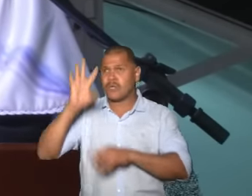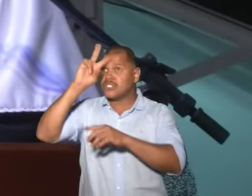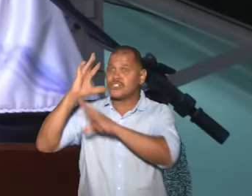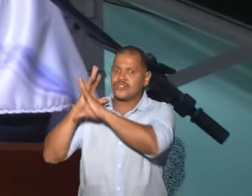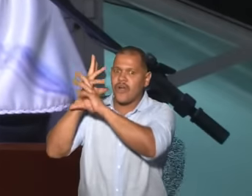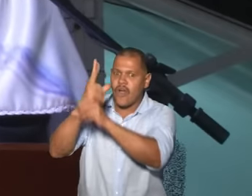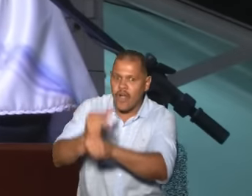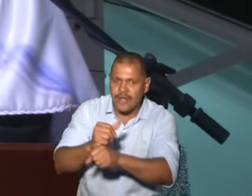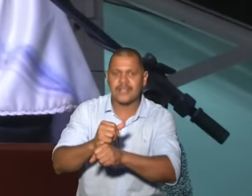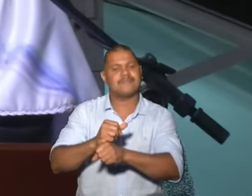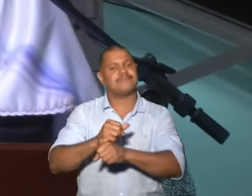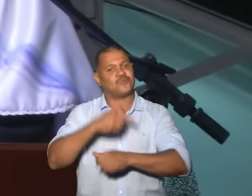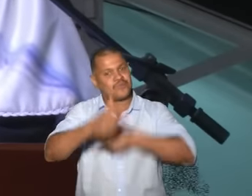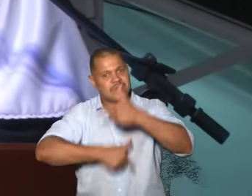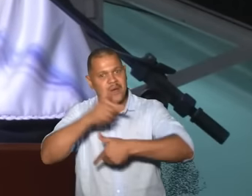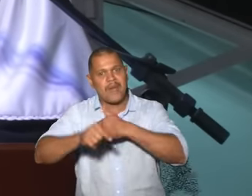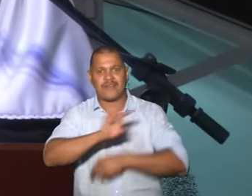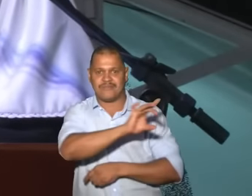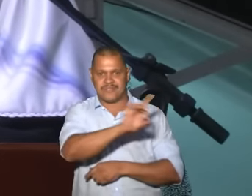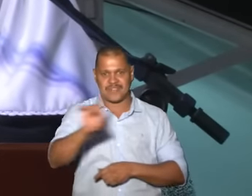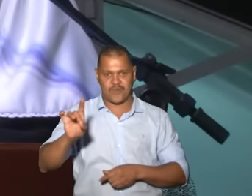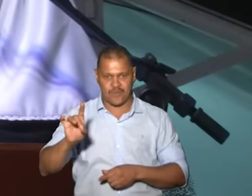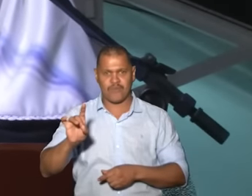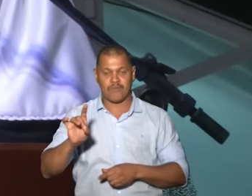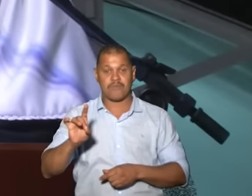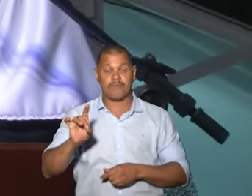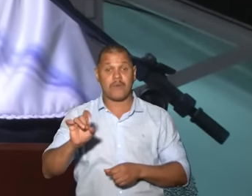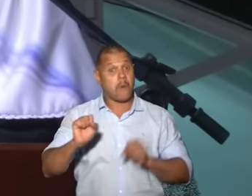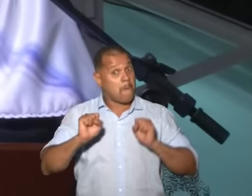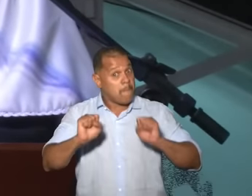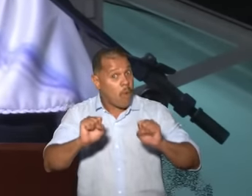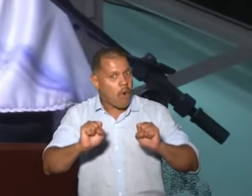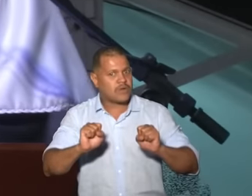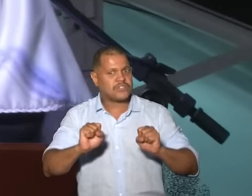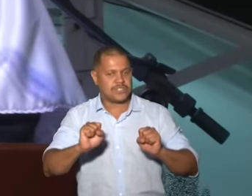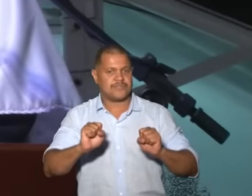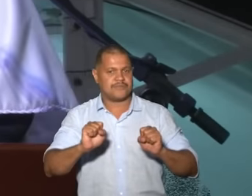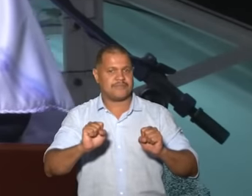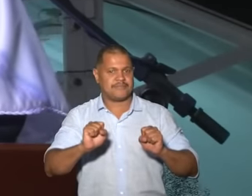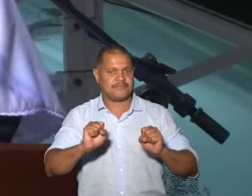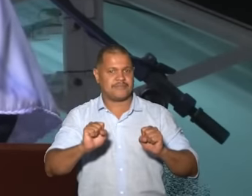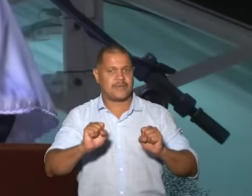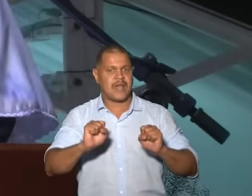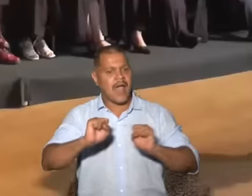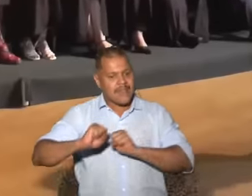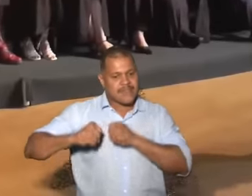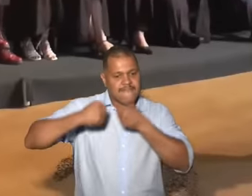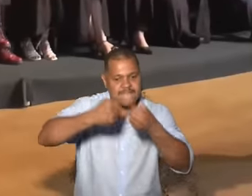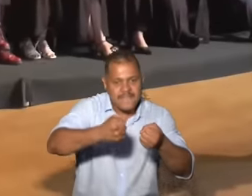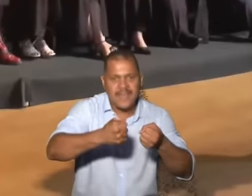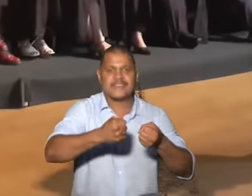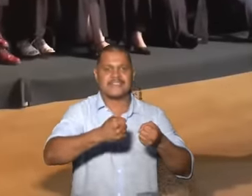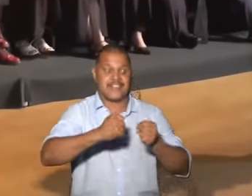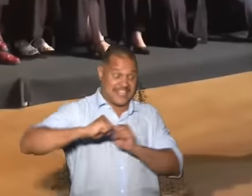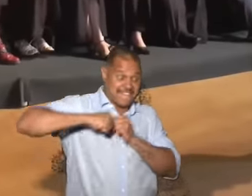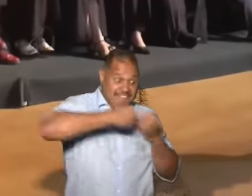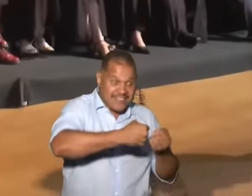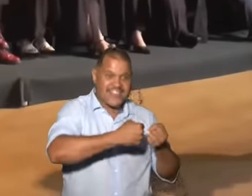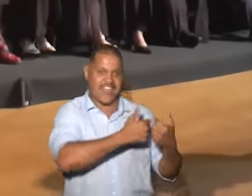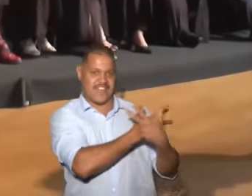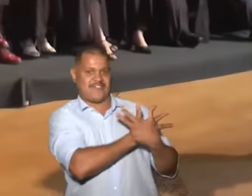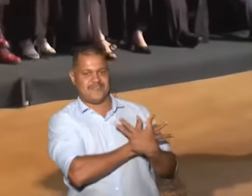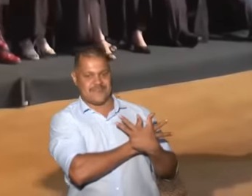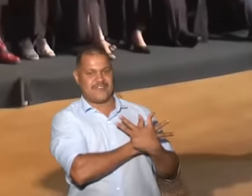atividades desenvolvidas por vocês que poderão, em última análise, permitir a defesa da universidade pública.